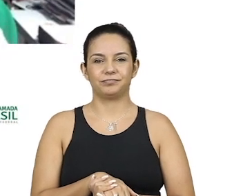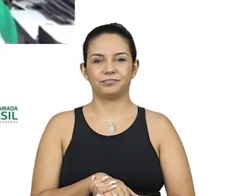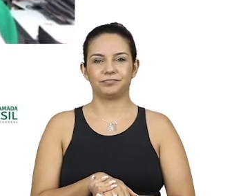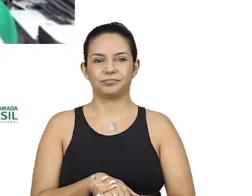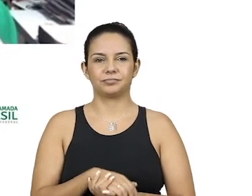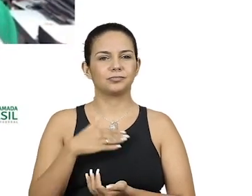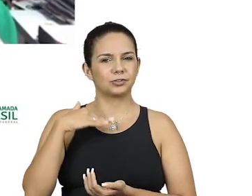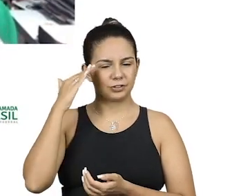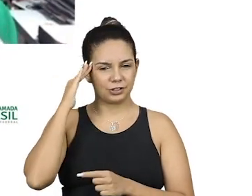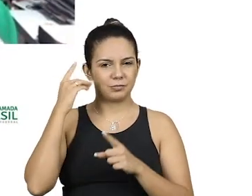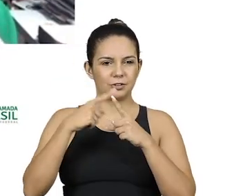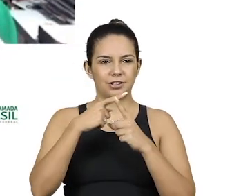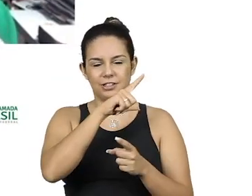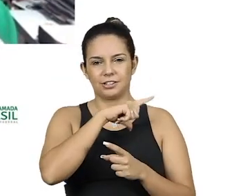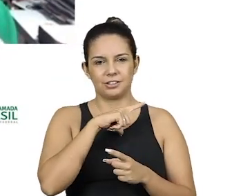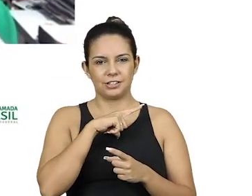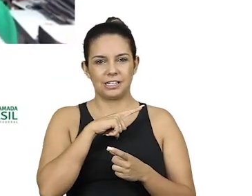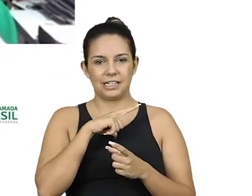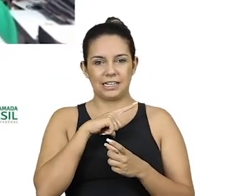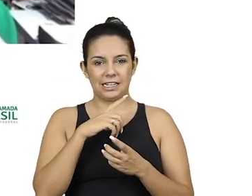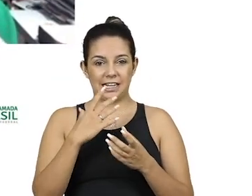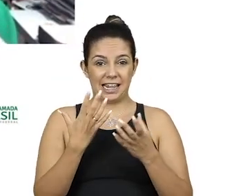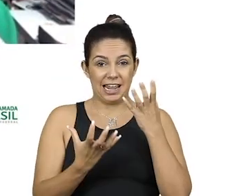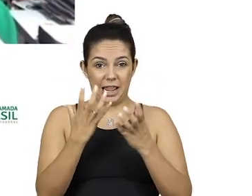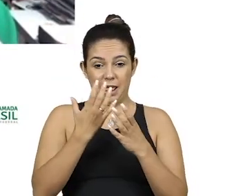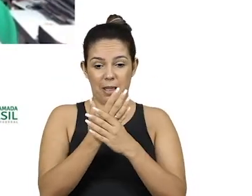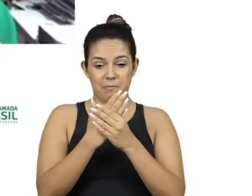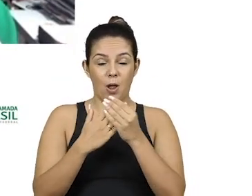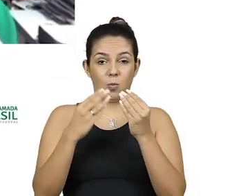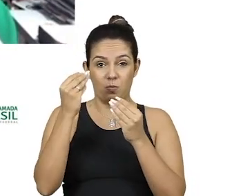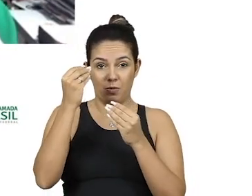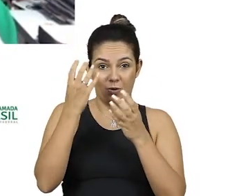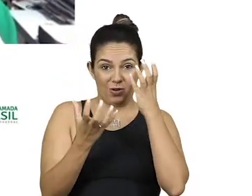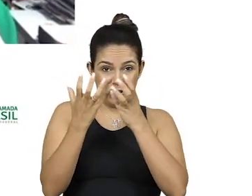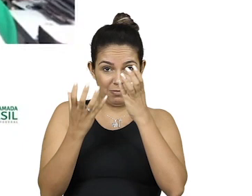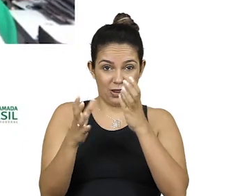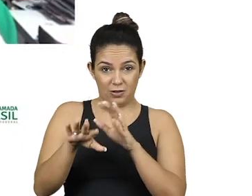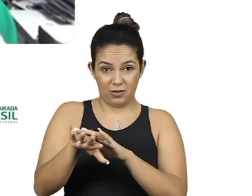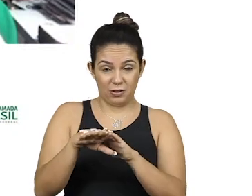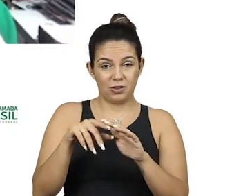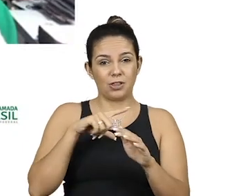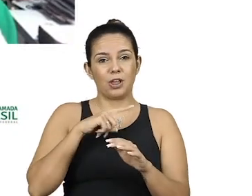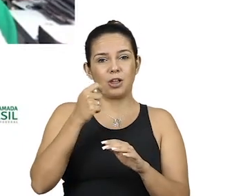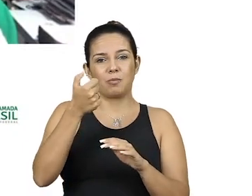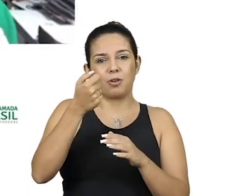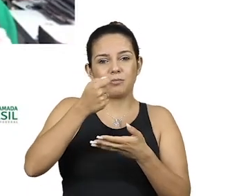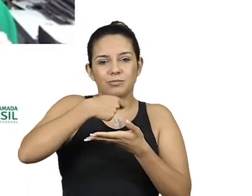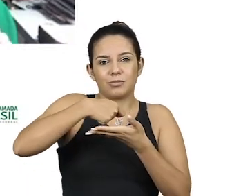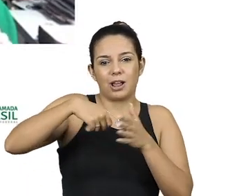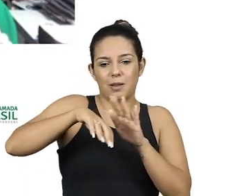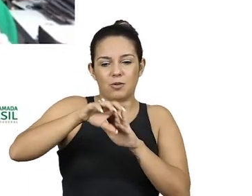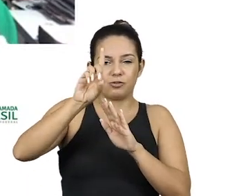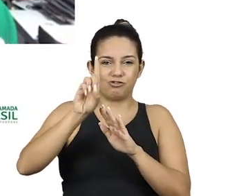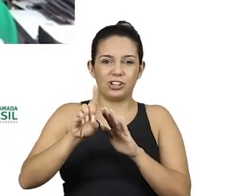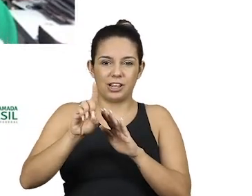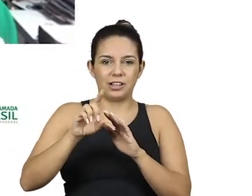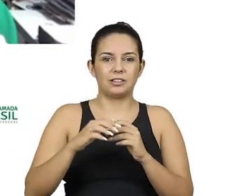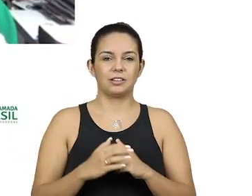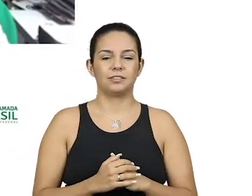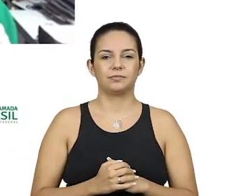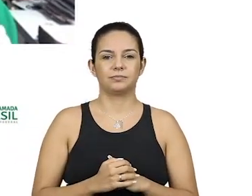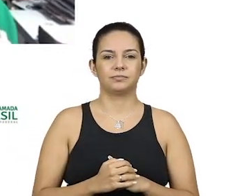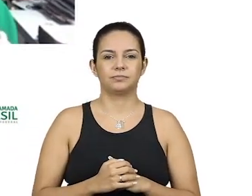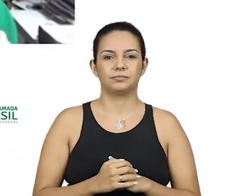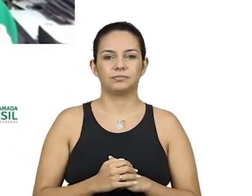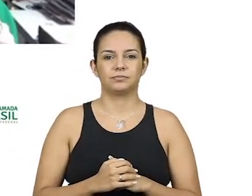eu entendia, porque ela tinha queimado a mão no incêndio e ela tinha pouca habilidade com a mão direita.